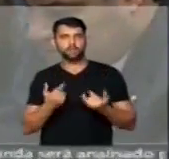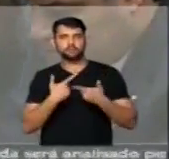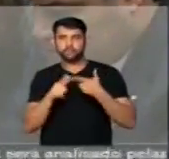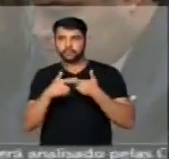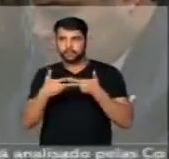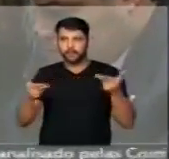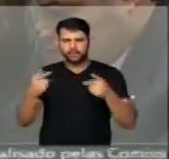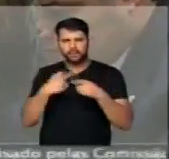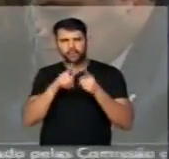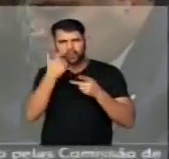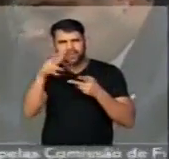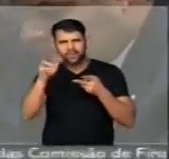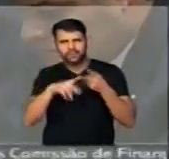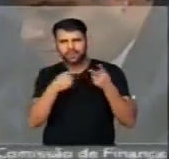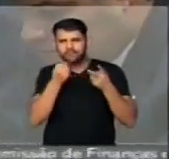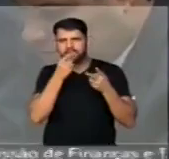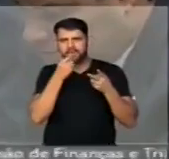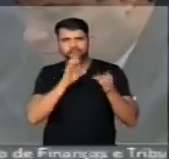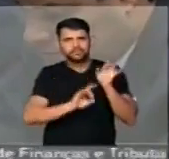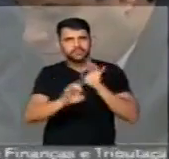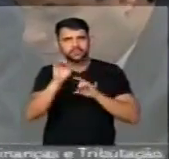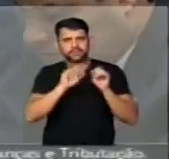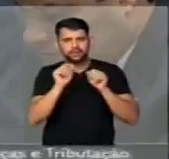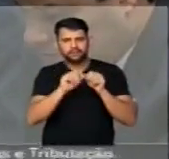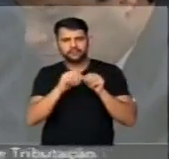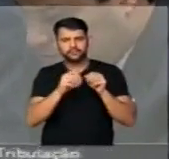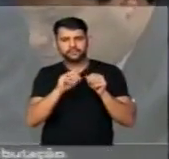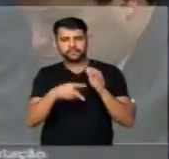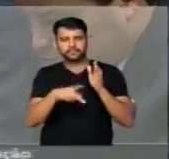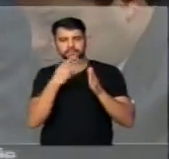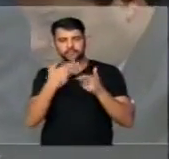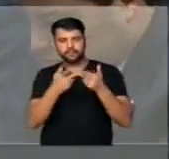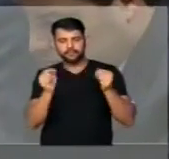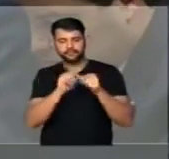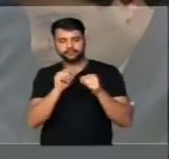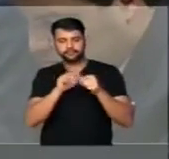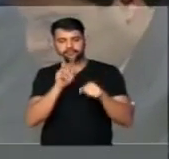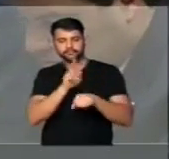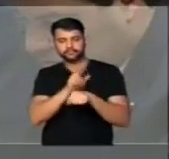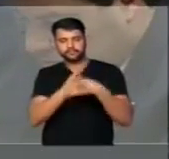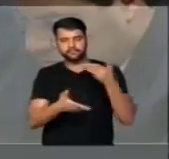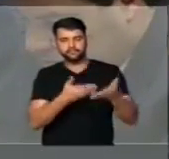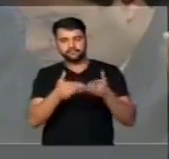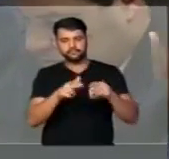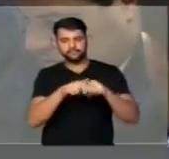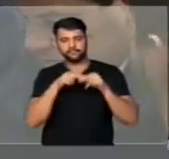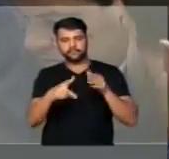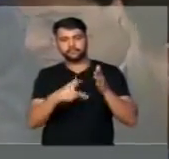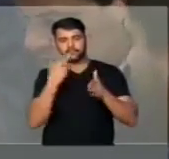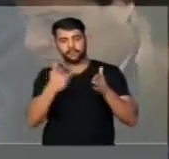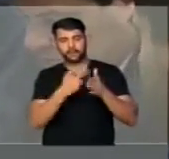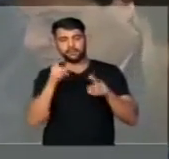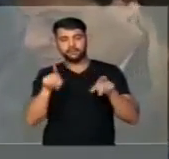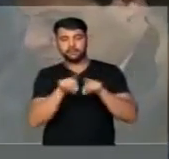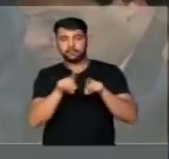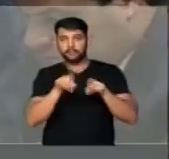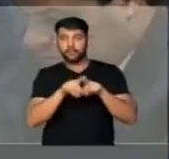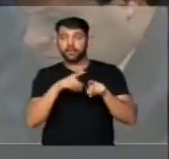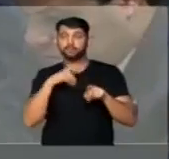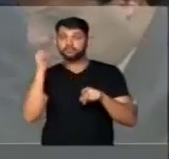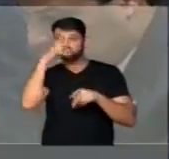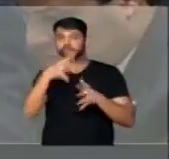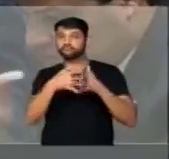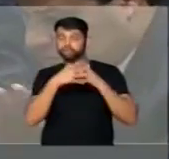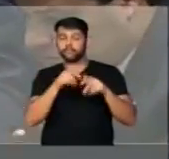problemas. Uma coisa é um medicamento especial, fitoterápico, que trata da questão do câncer, que também é